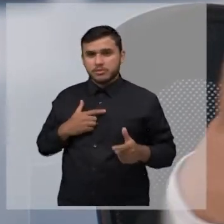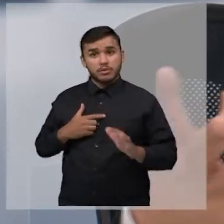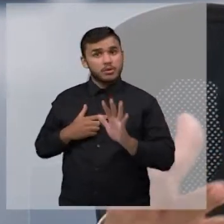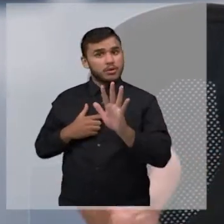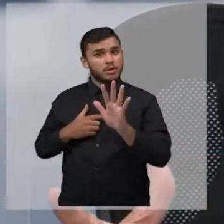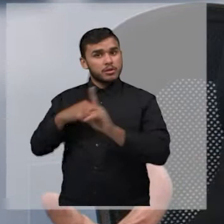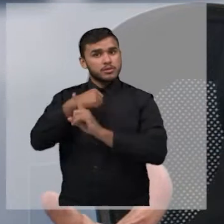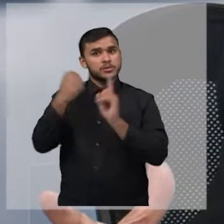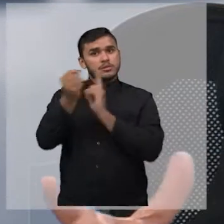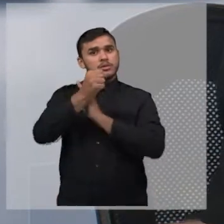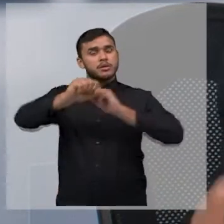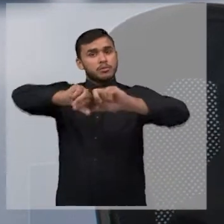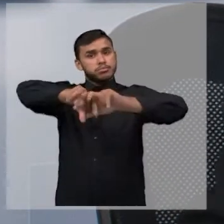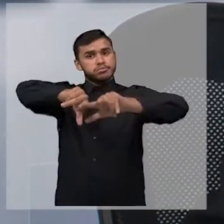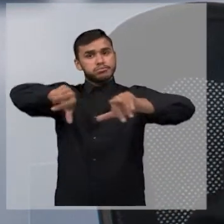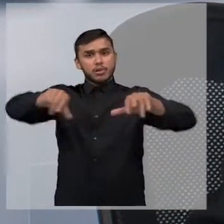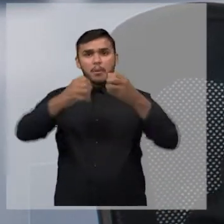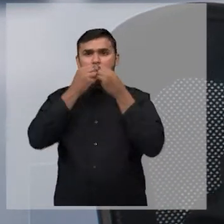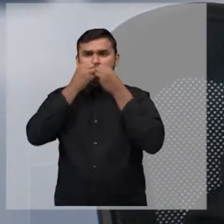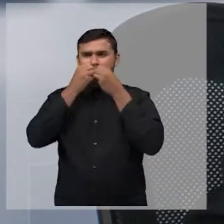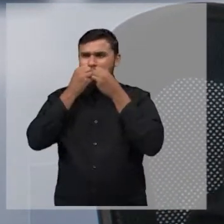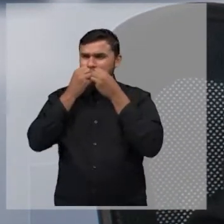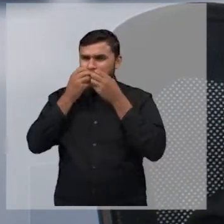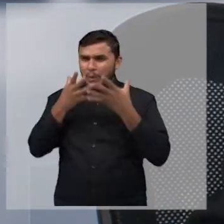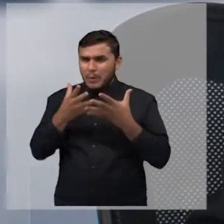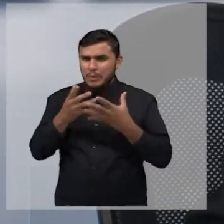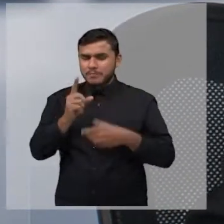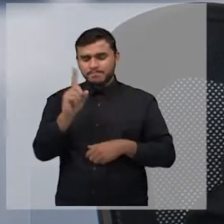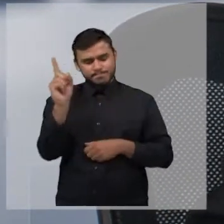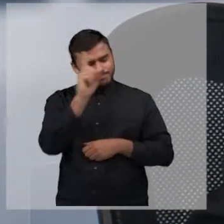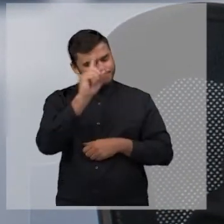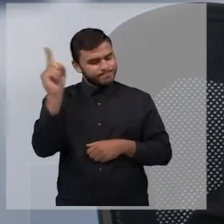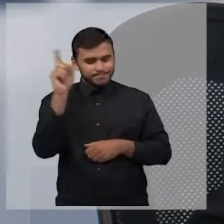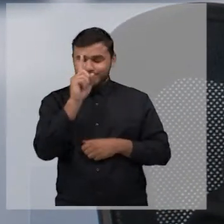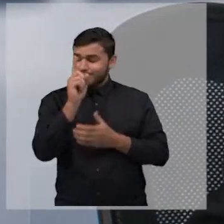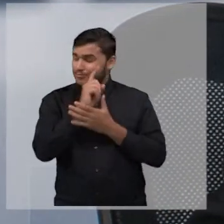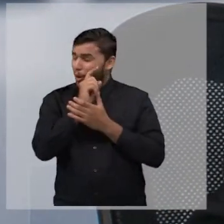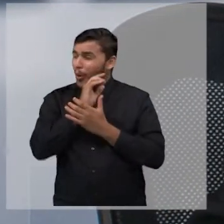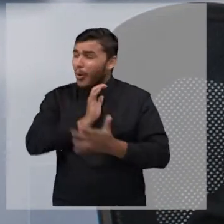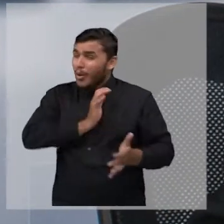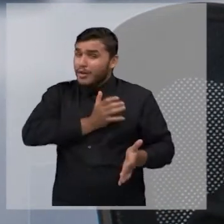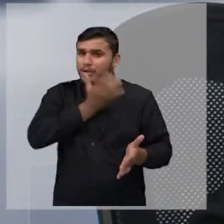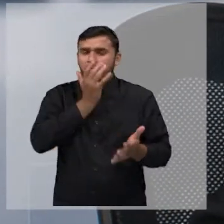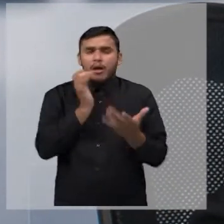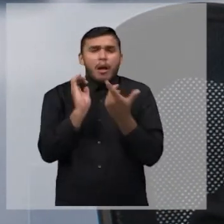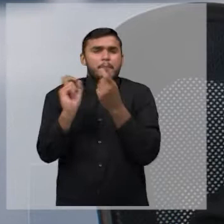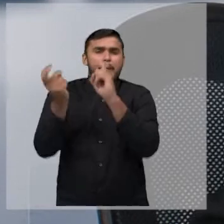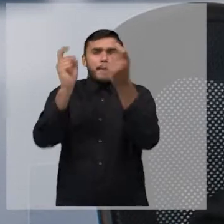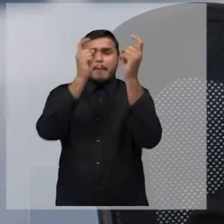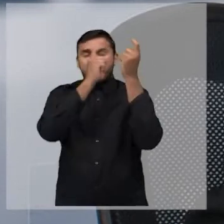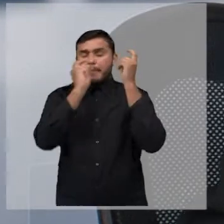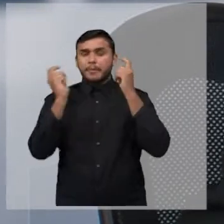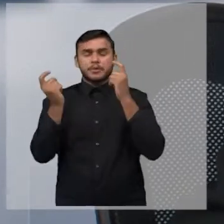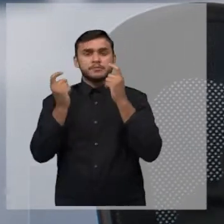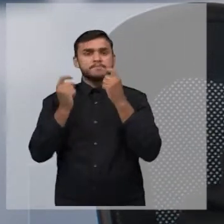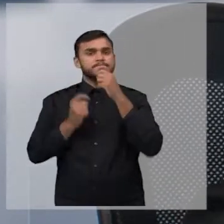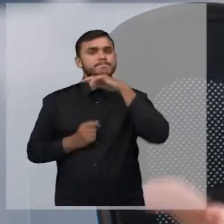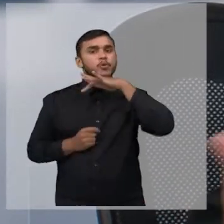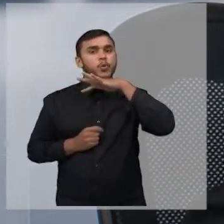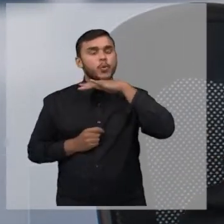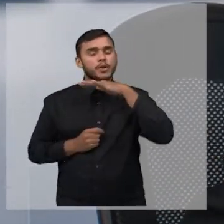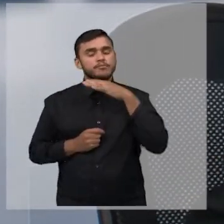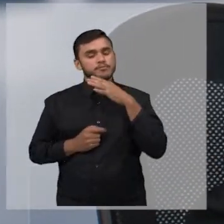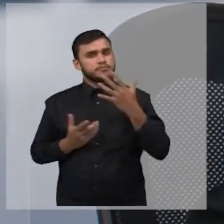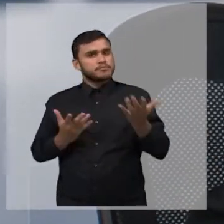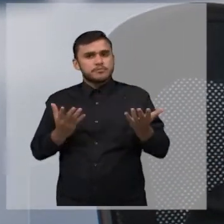plural. Isso é agressivo. Isso cria uma teia de discussões e áreas de atritos